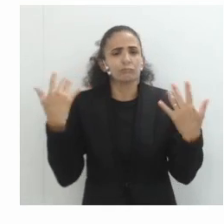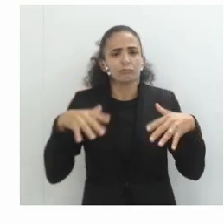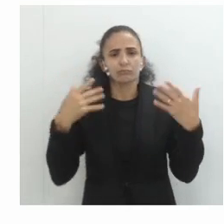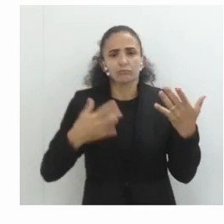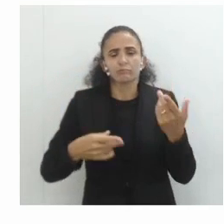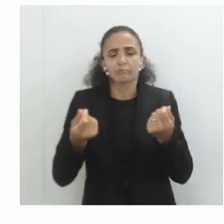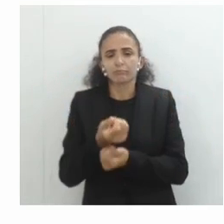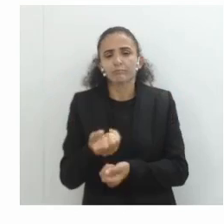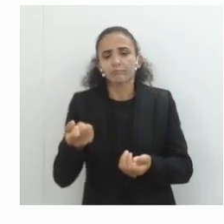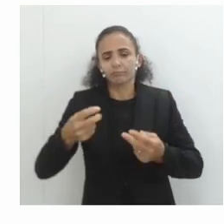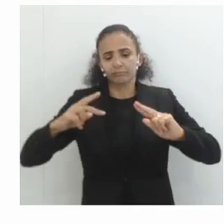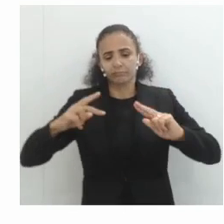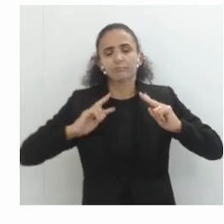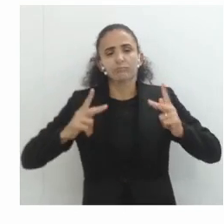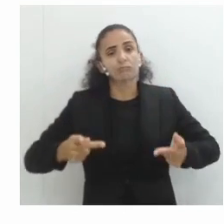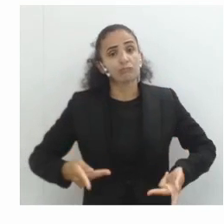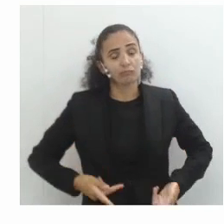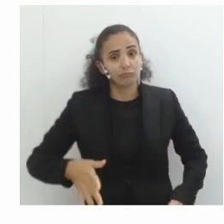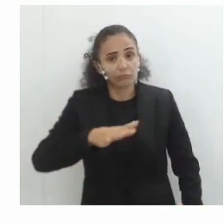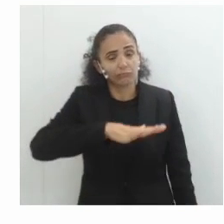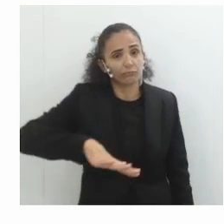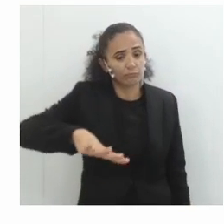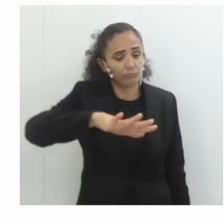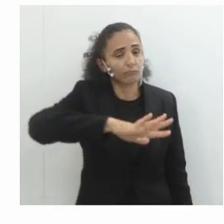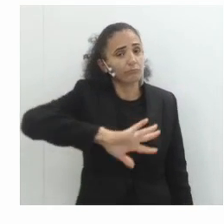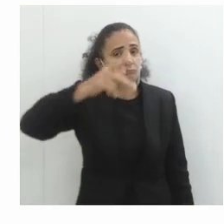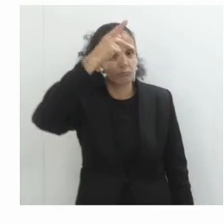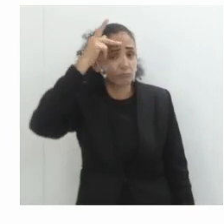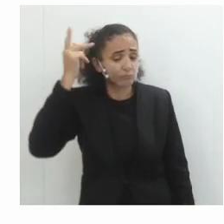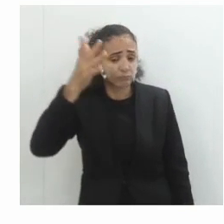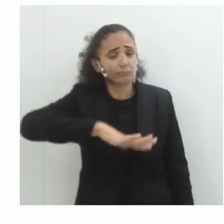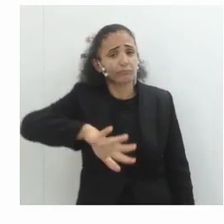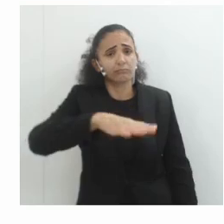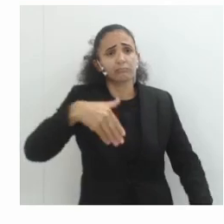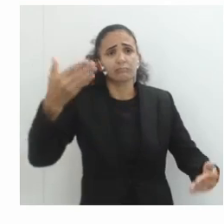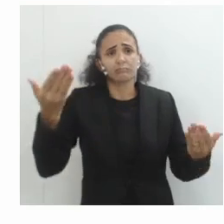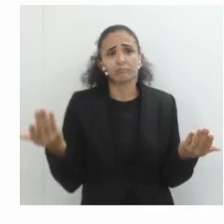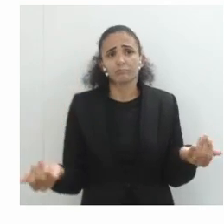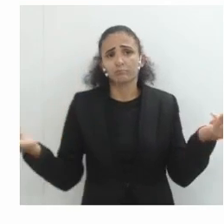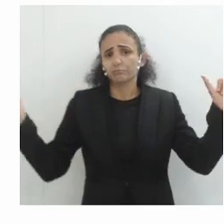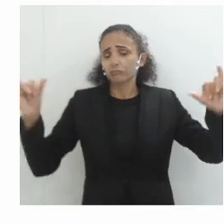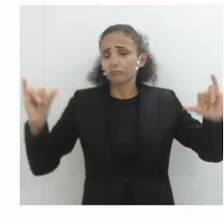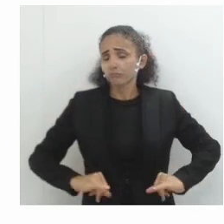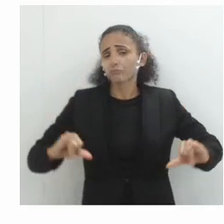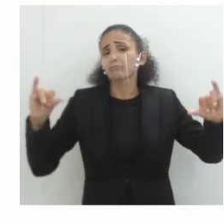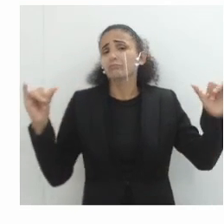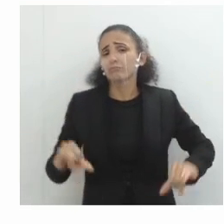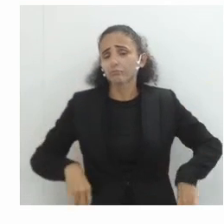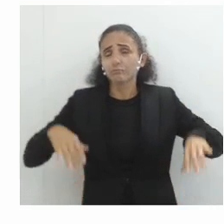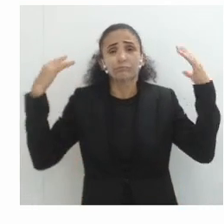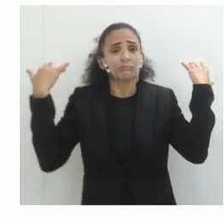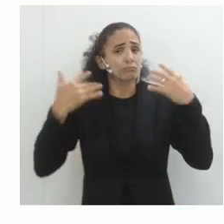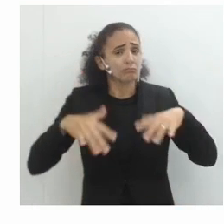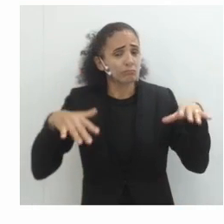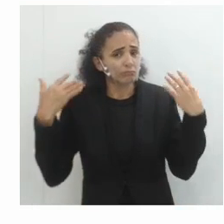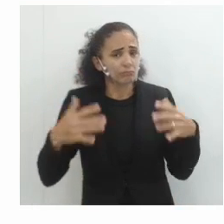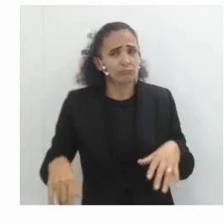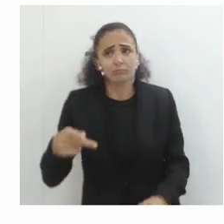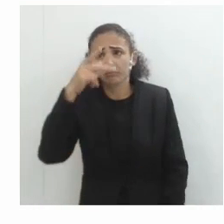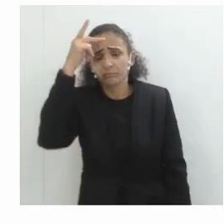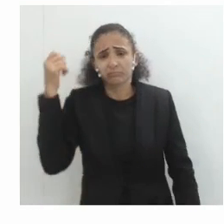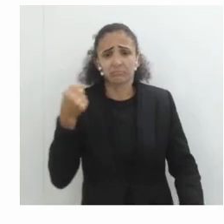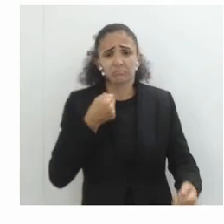crise humanitária, tá, gente? E para vocês observarem, é tão negligenciado pela